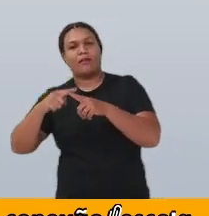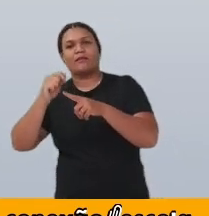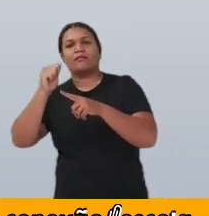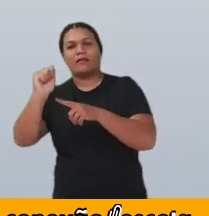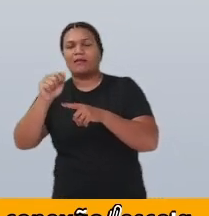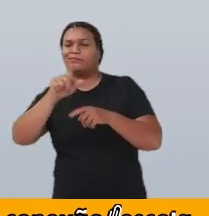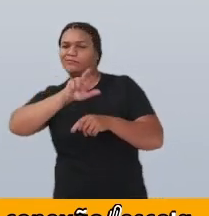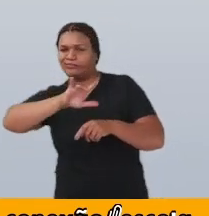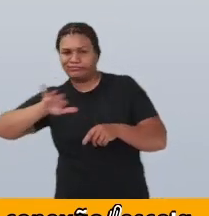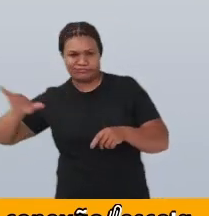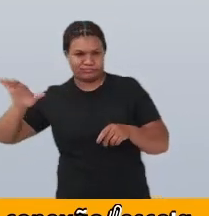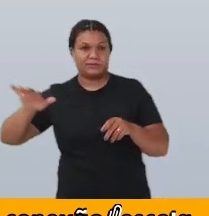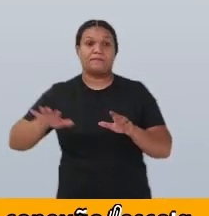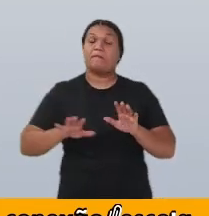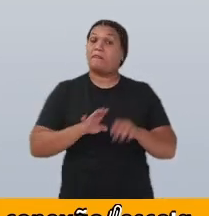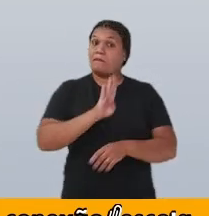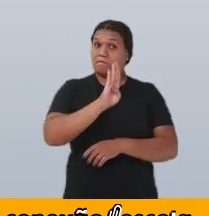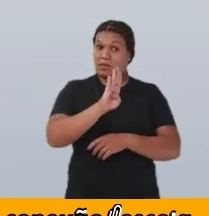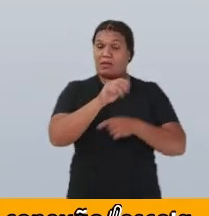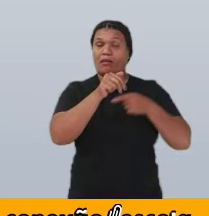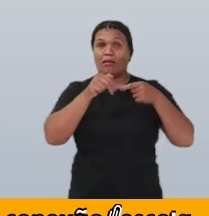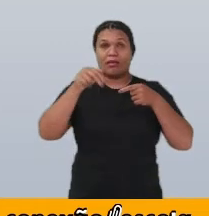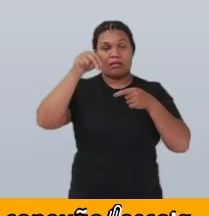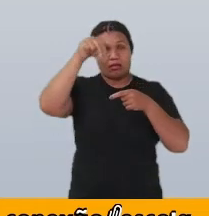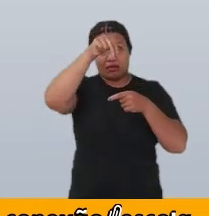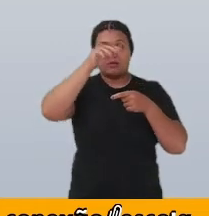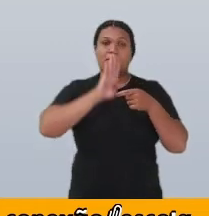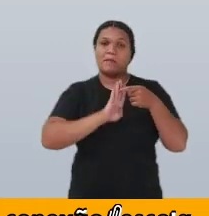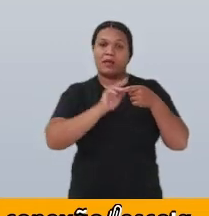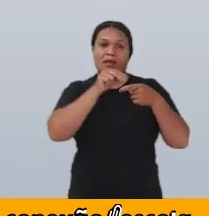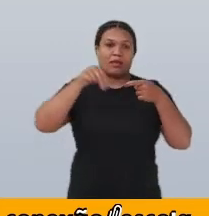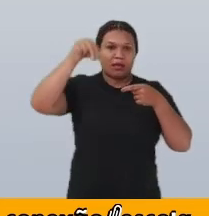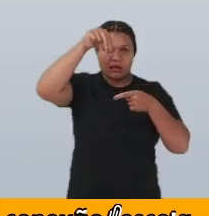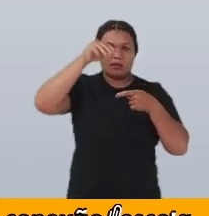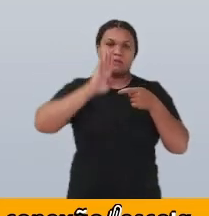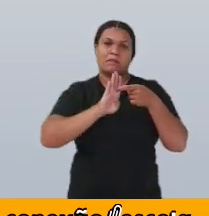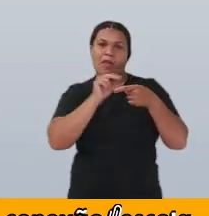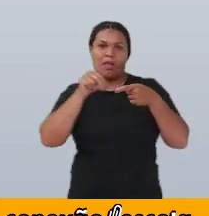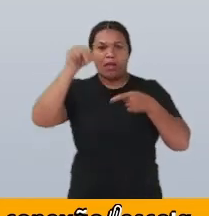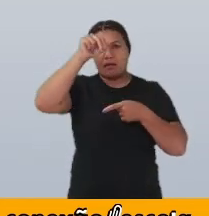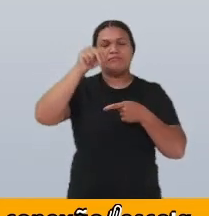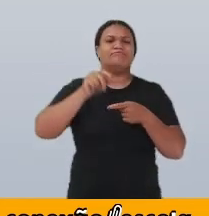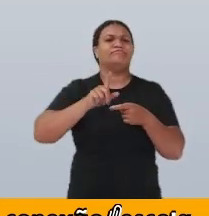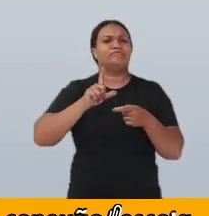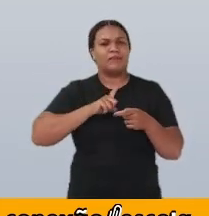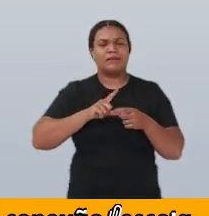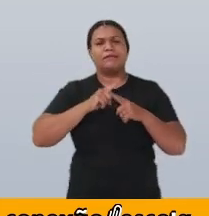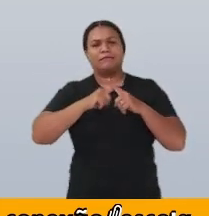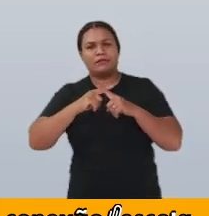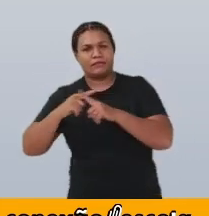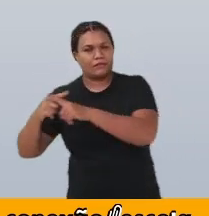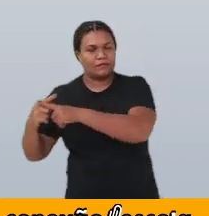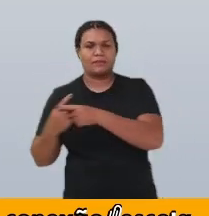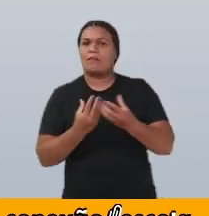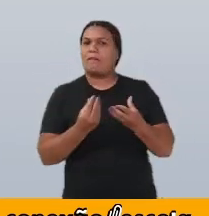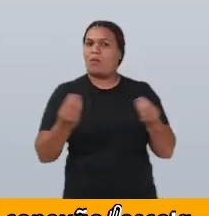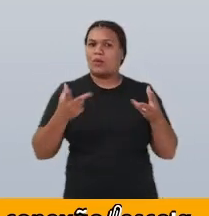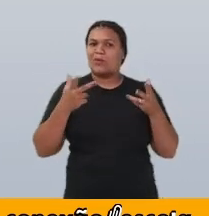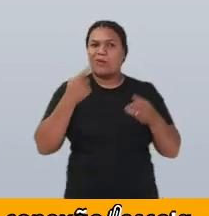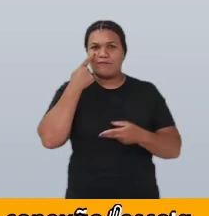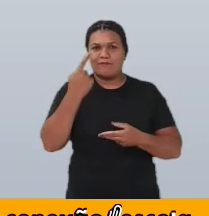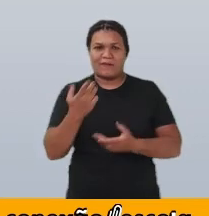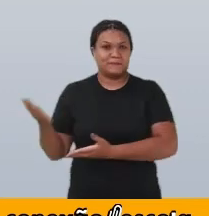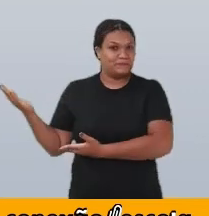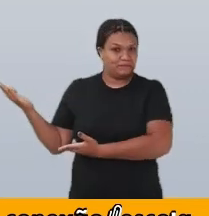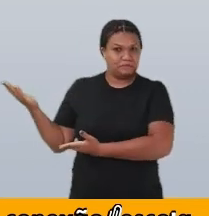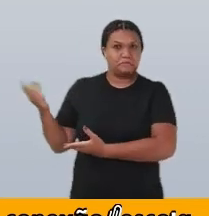vezes. E b elevado a n vai ser b vezes b vezes b, n vezes. Note que a potenciação